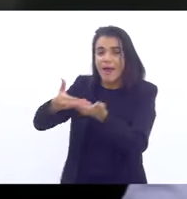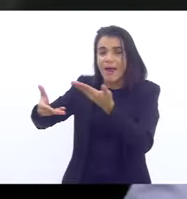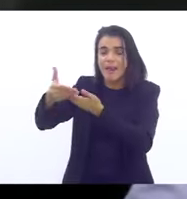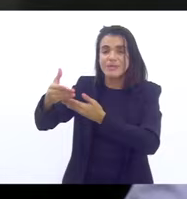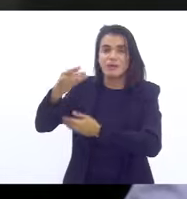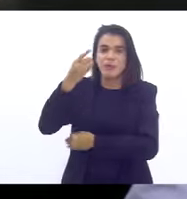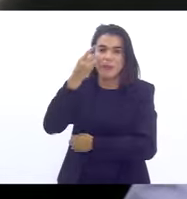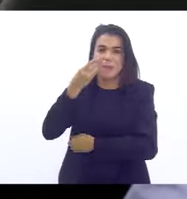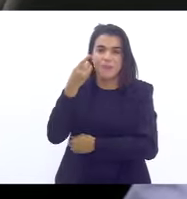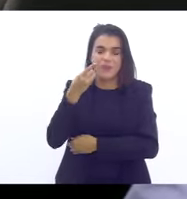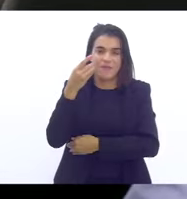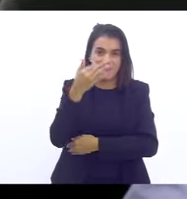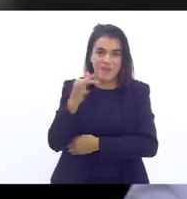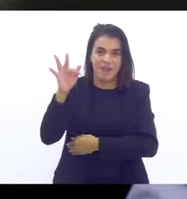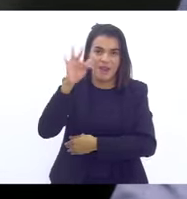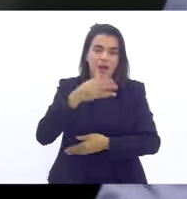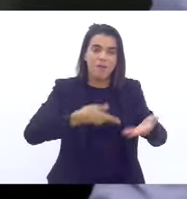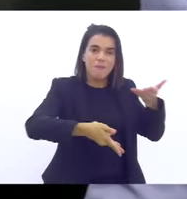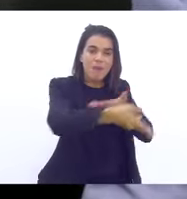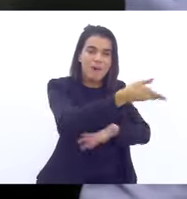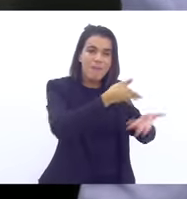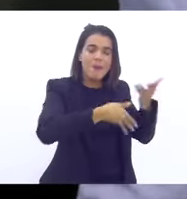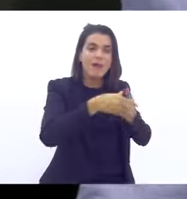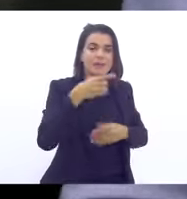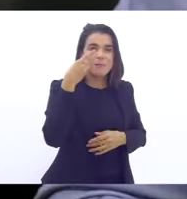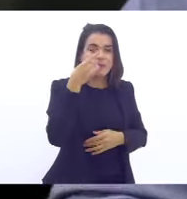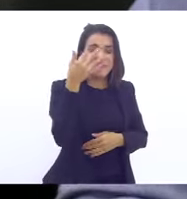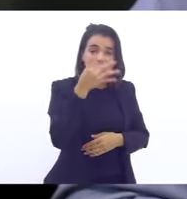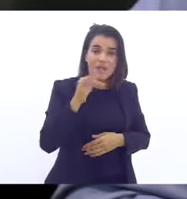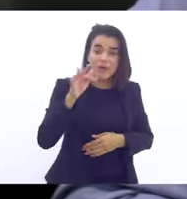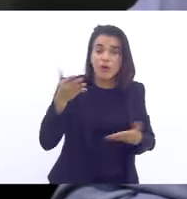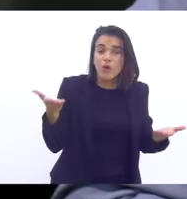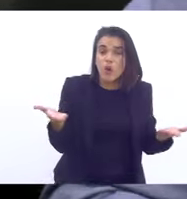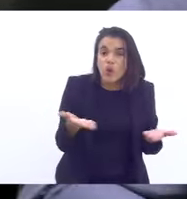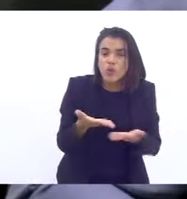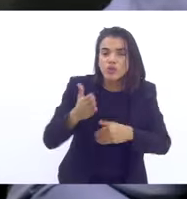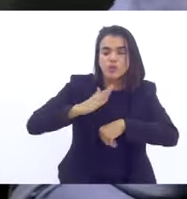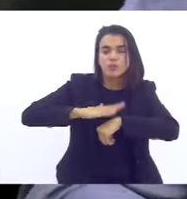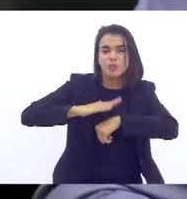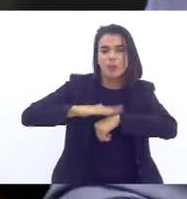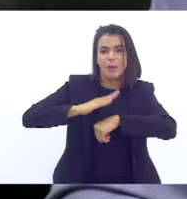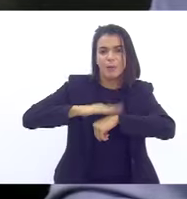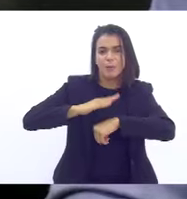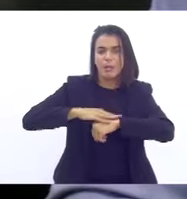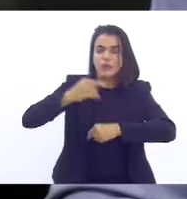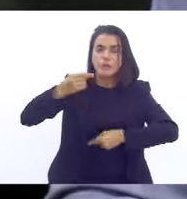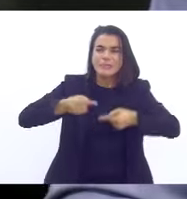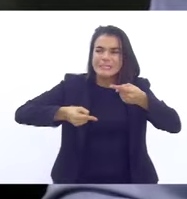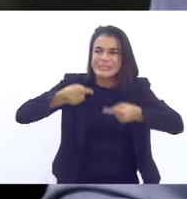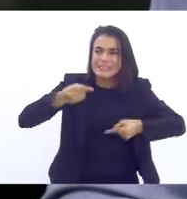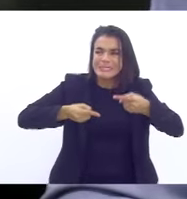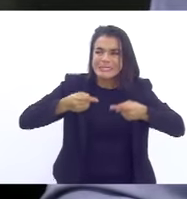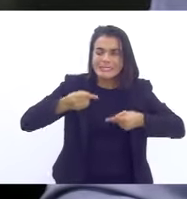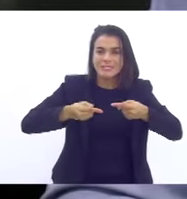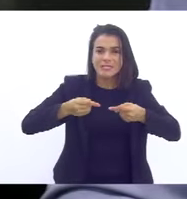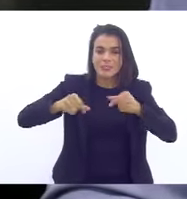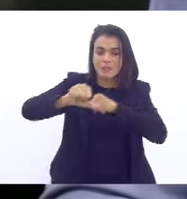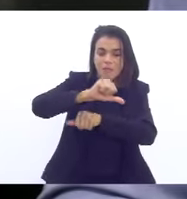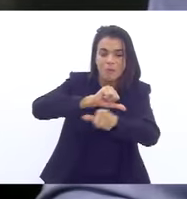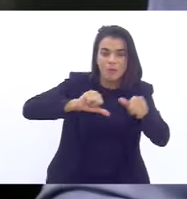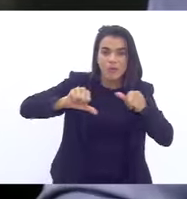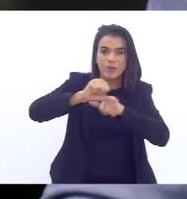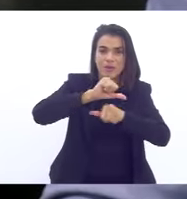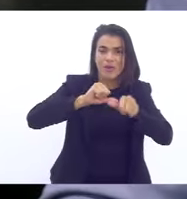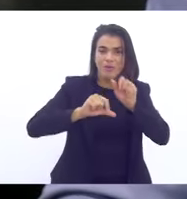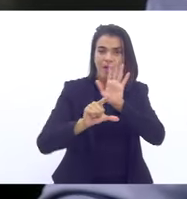deputados federais, e nós estamos exatamente num ponto, num momento de discussão da modificação